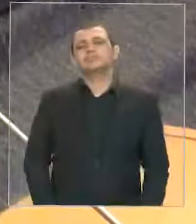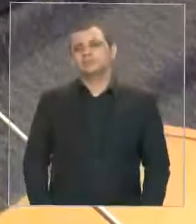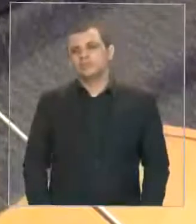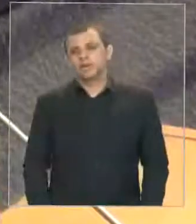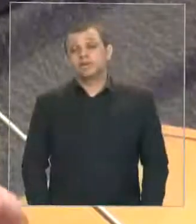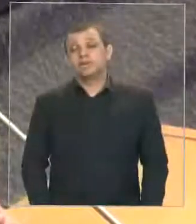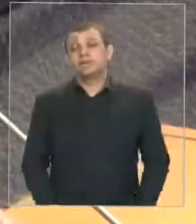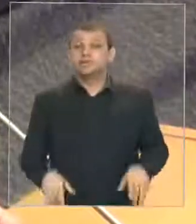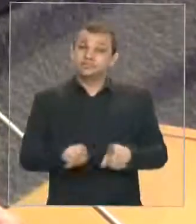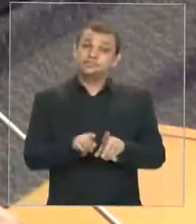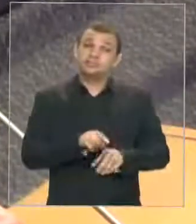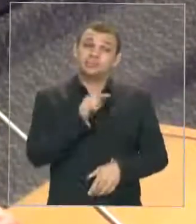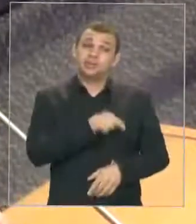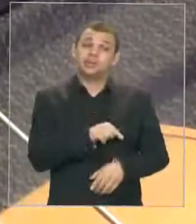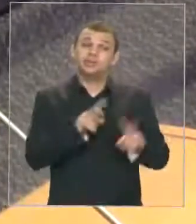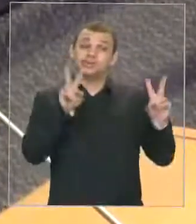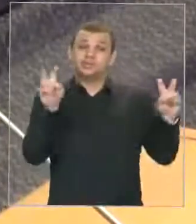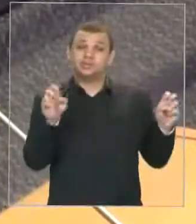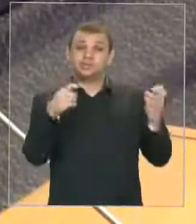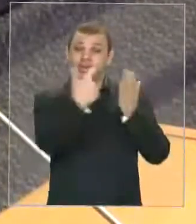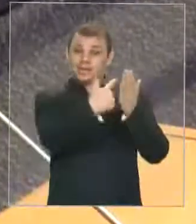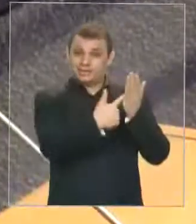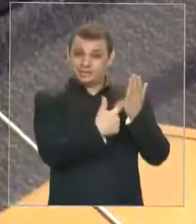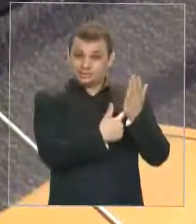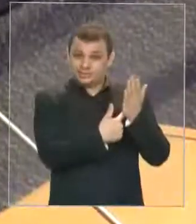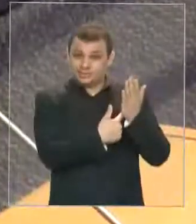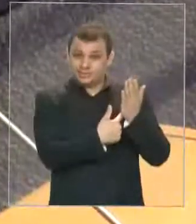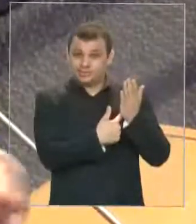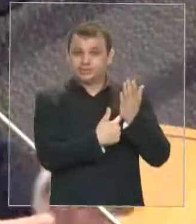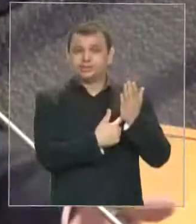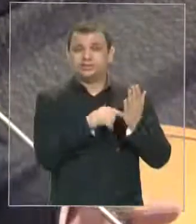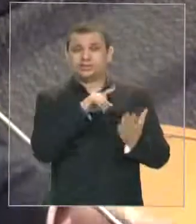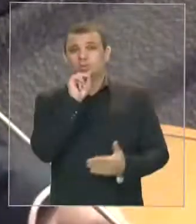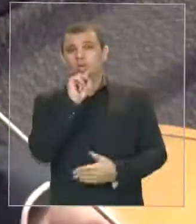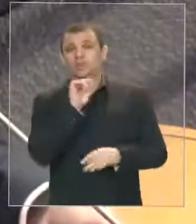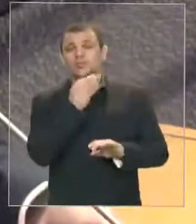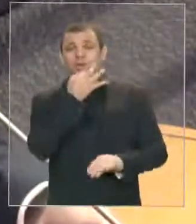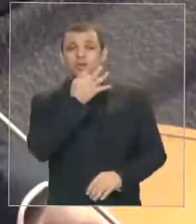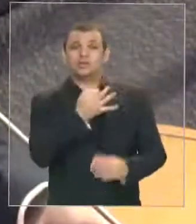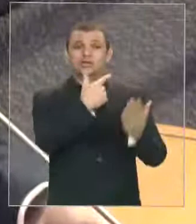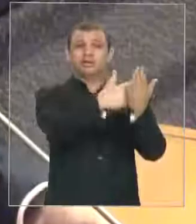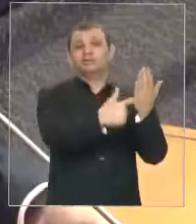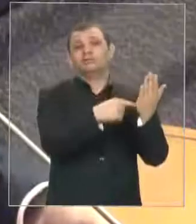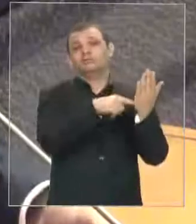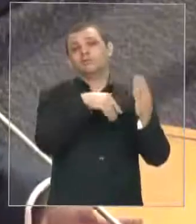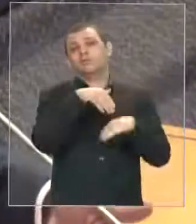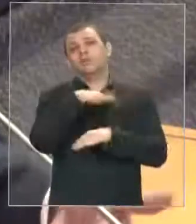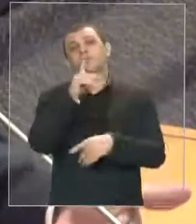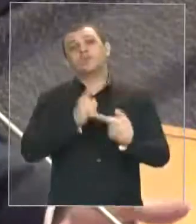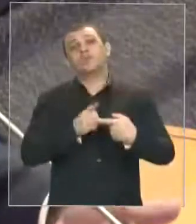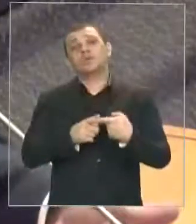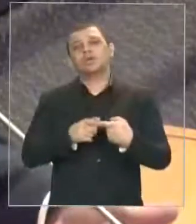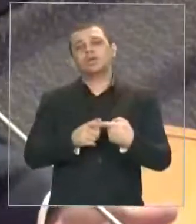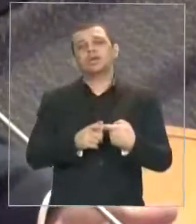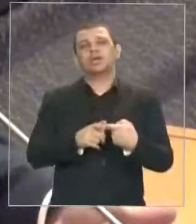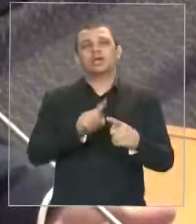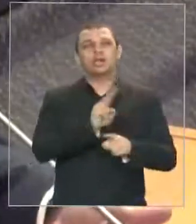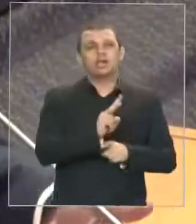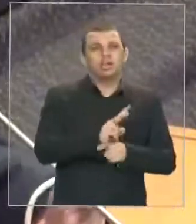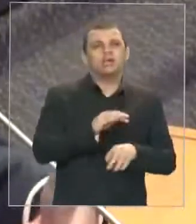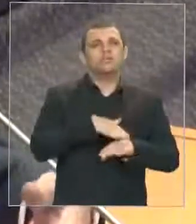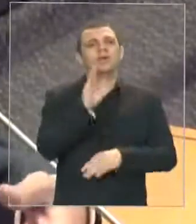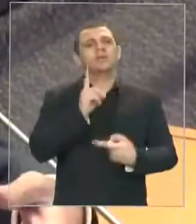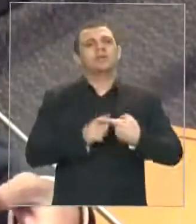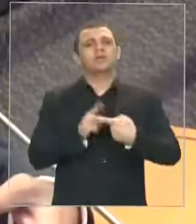como por ser um pré-requisito para o financiamento público, se defende a lista. Eu acho que essa é a justificativa